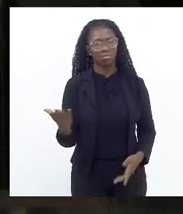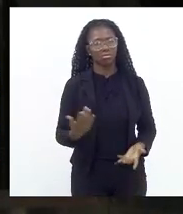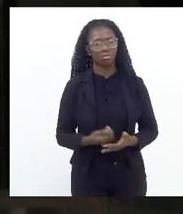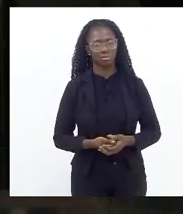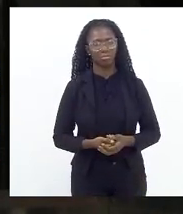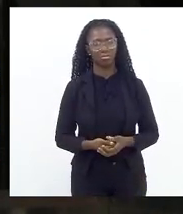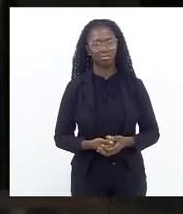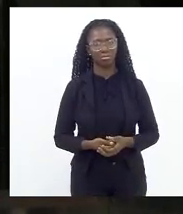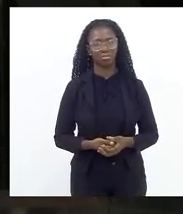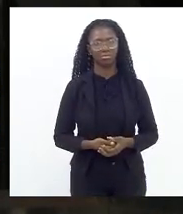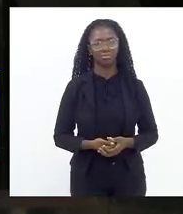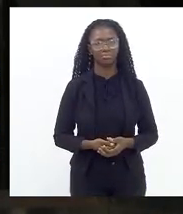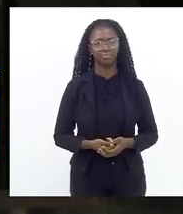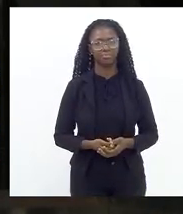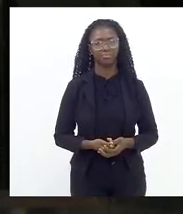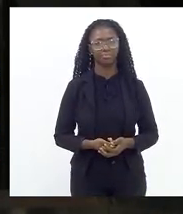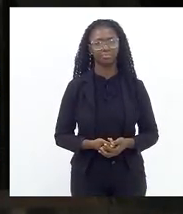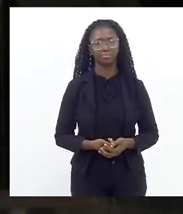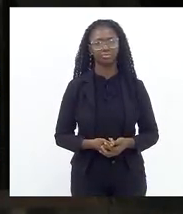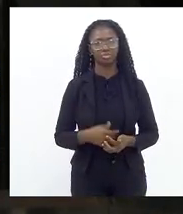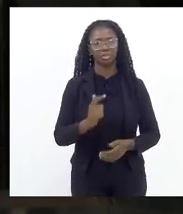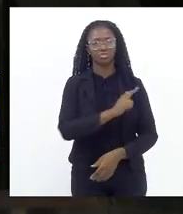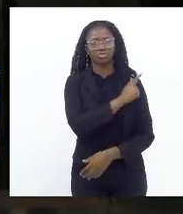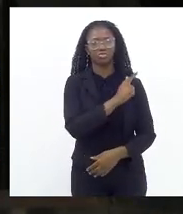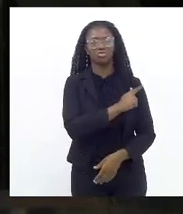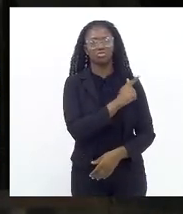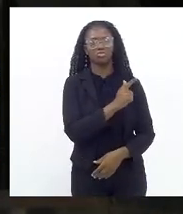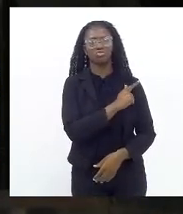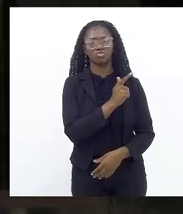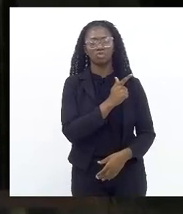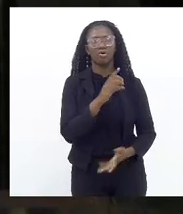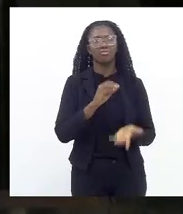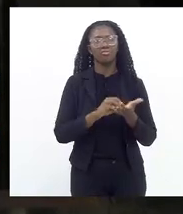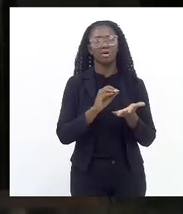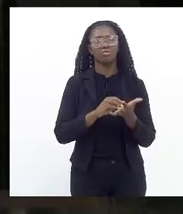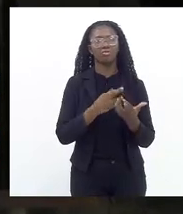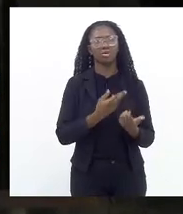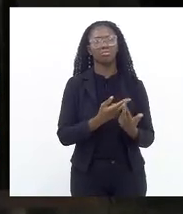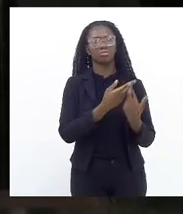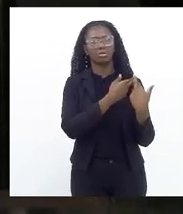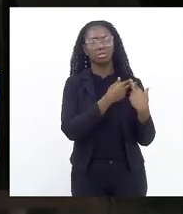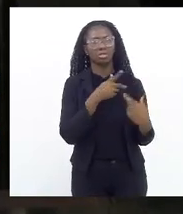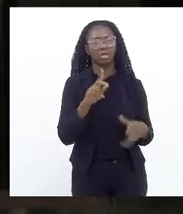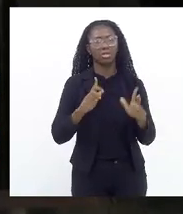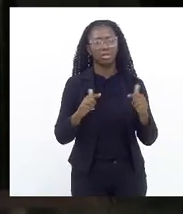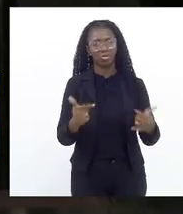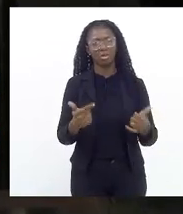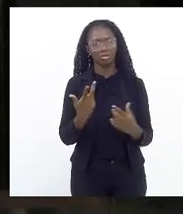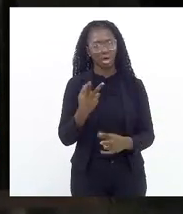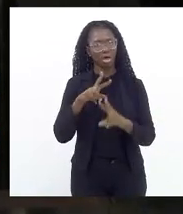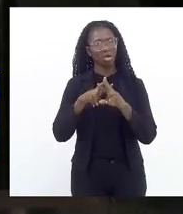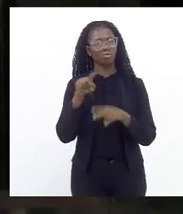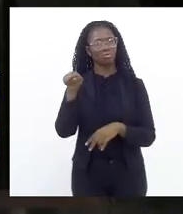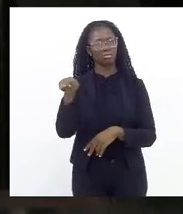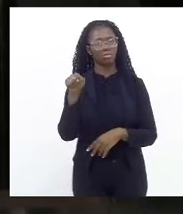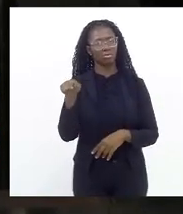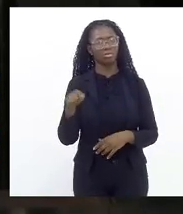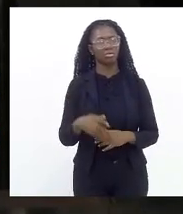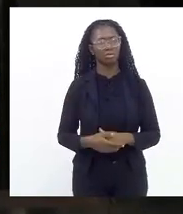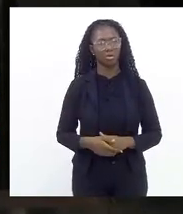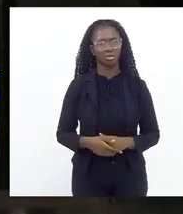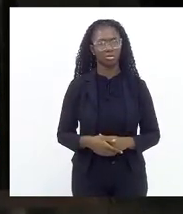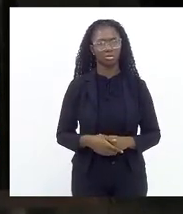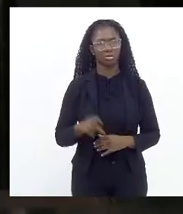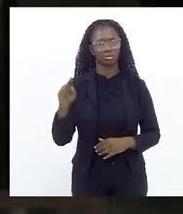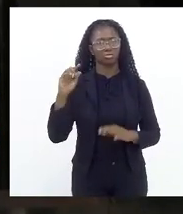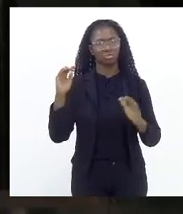Planalto, na má gestão, na incúria, na irresponsabilidade, na atitude criminosa dos altos dirigentes